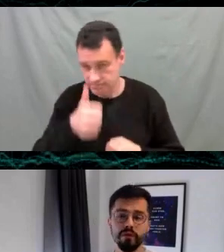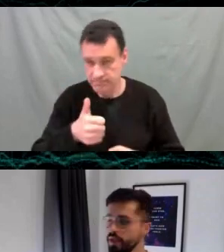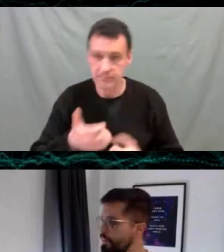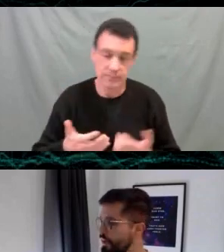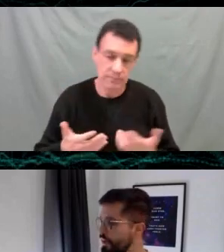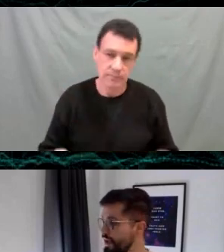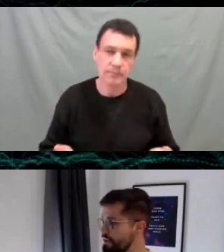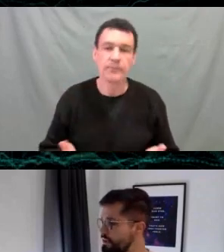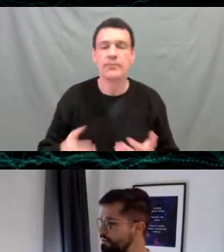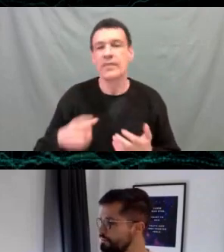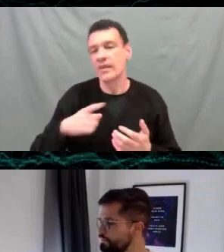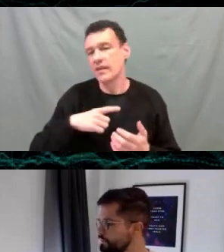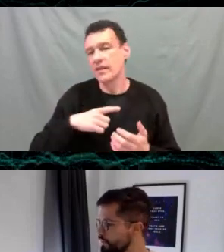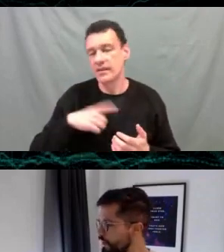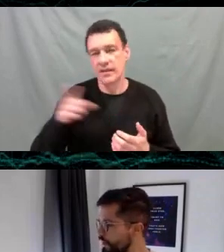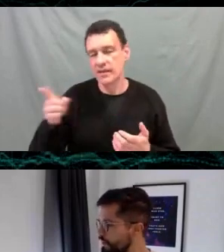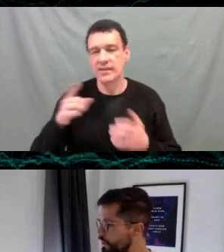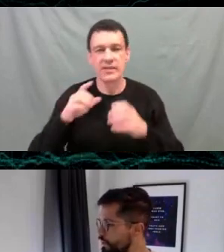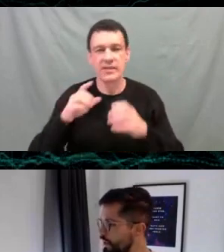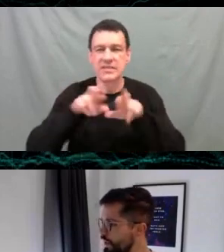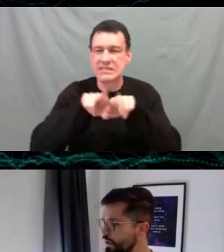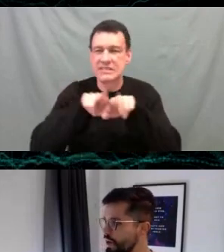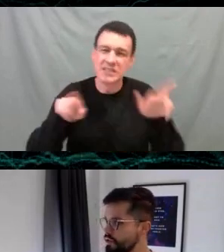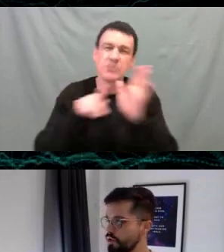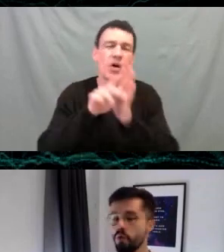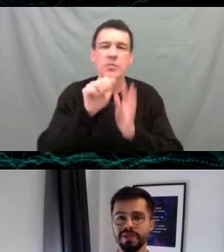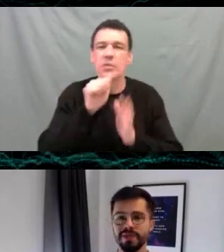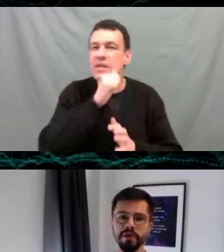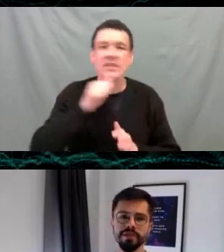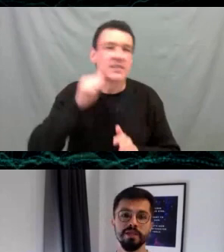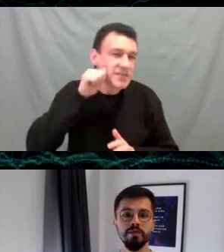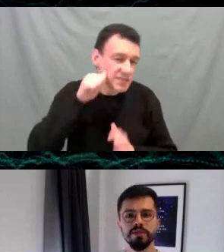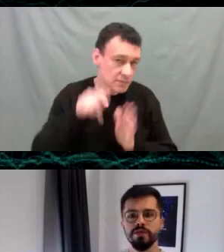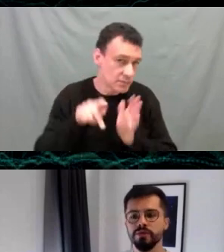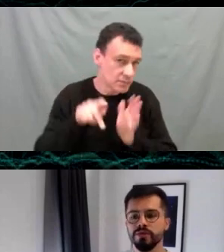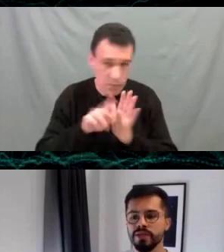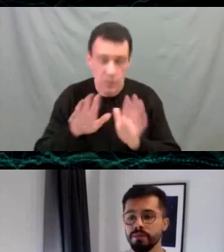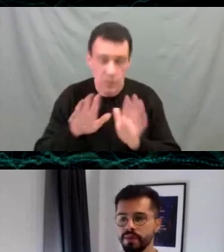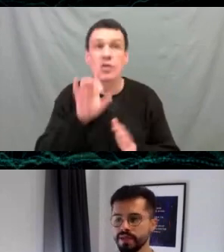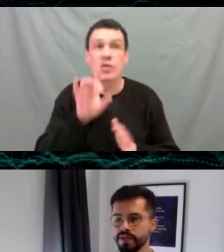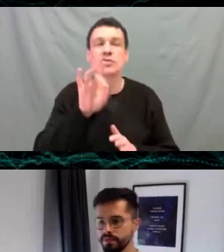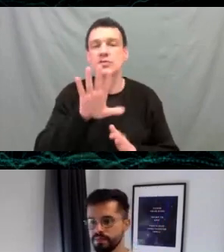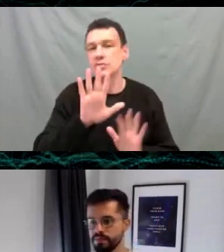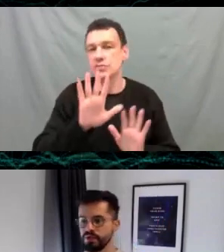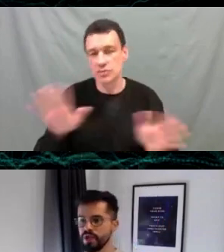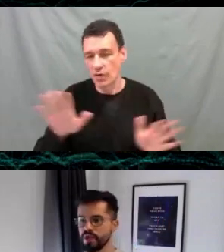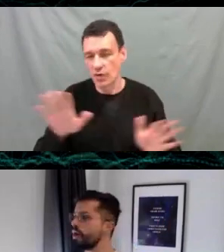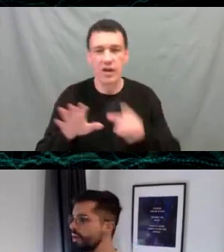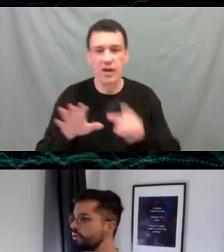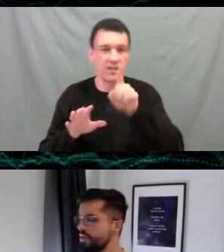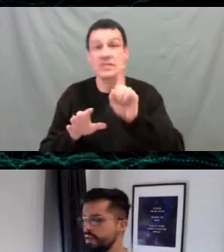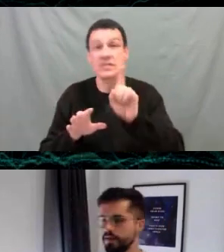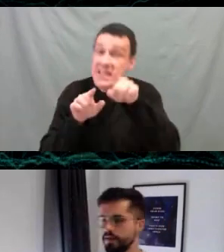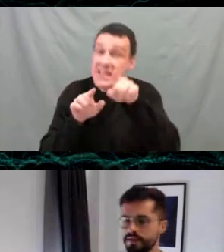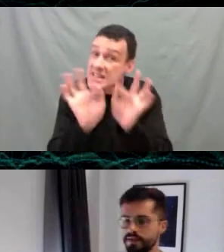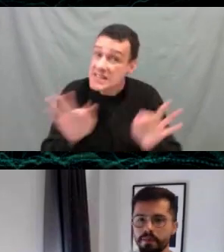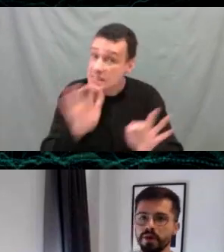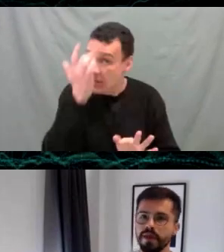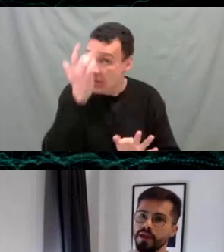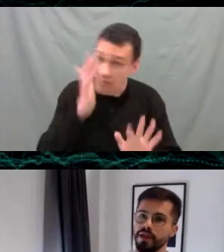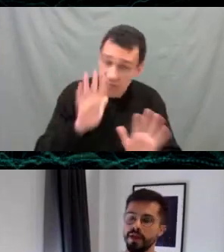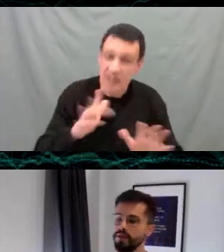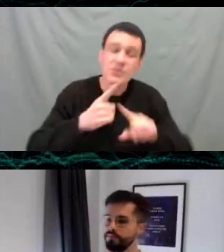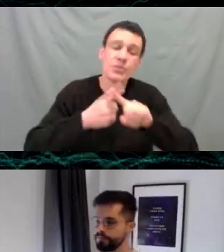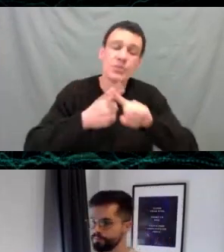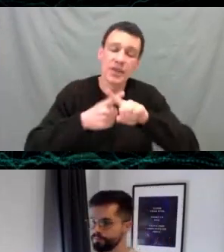hotfix trineta de MS Então não é só com esse dois esses dois é só um dos exemplos mais simples pra gente poder colocar dentro desse